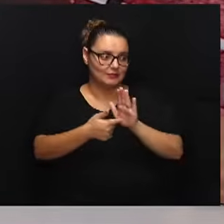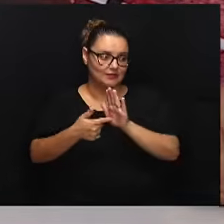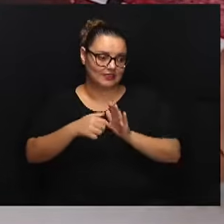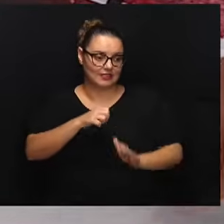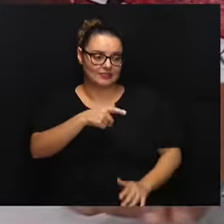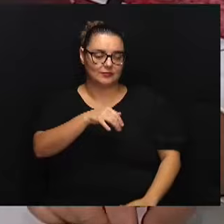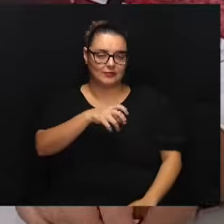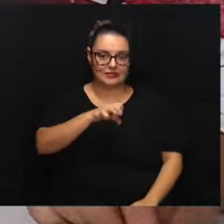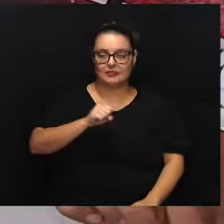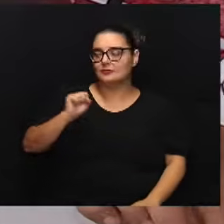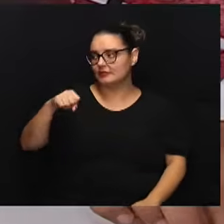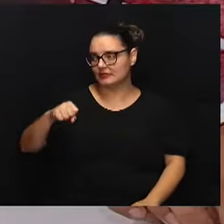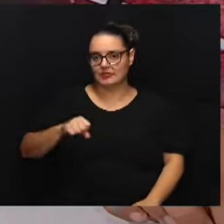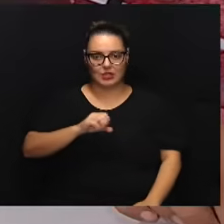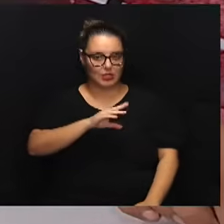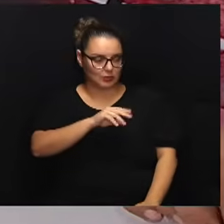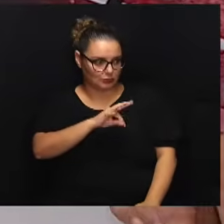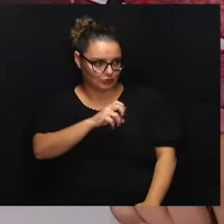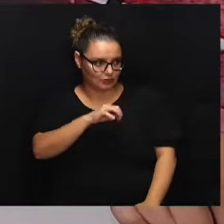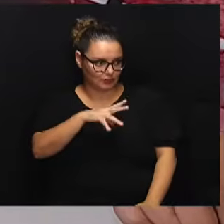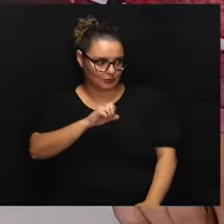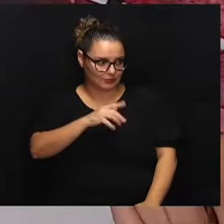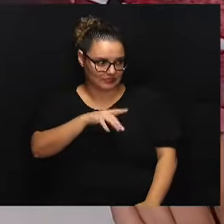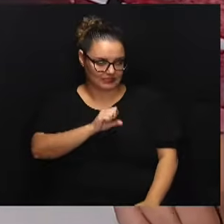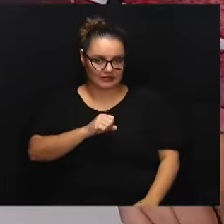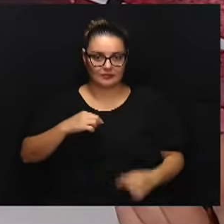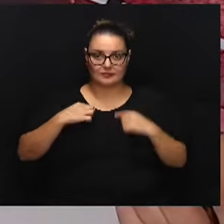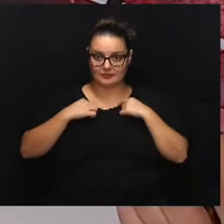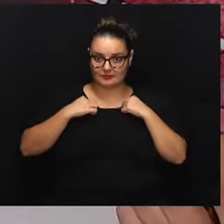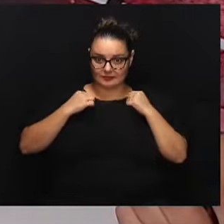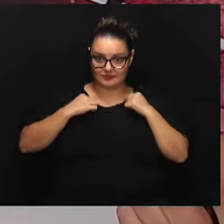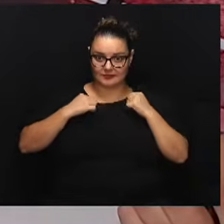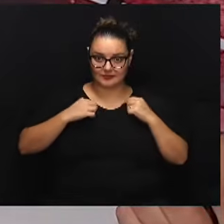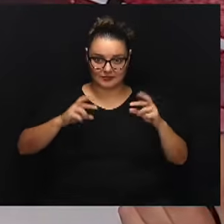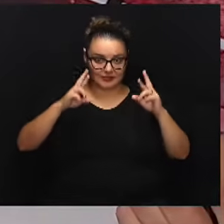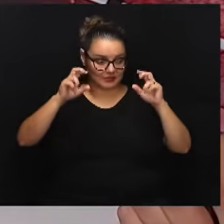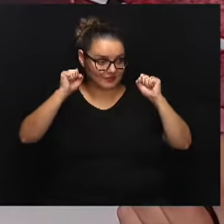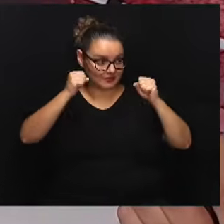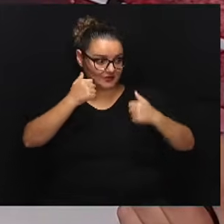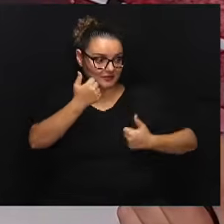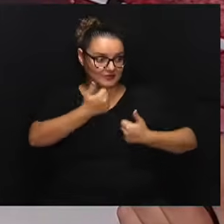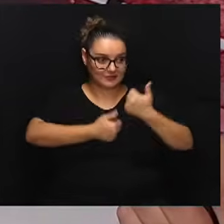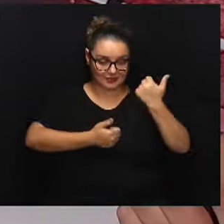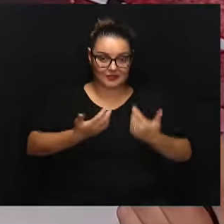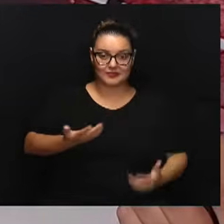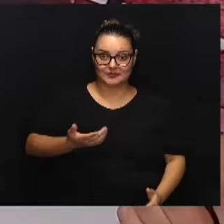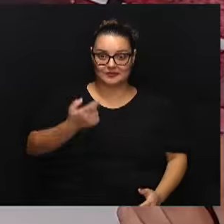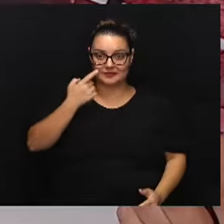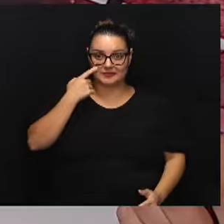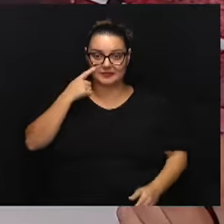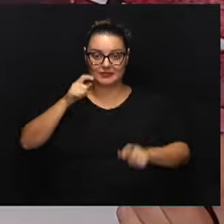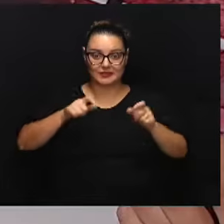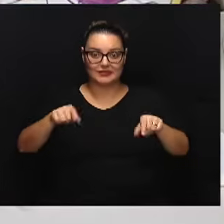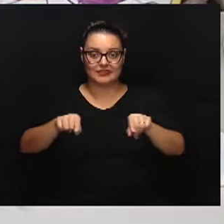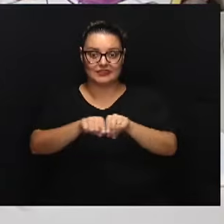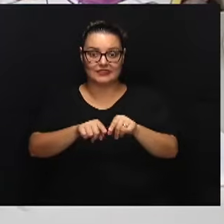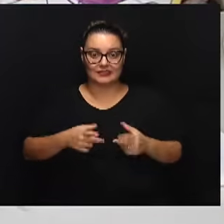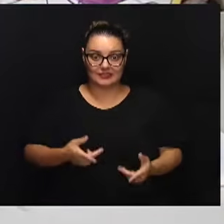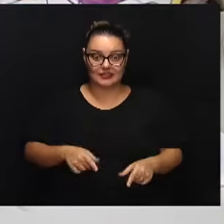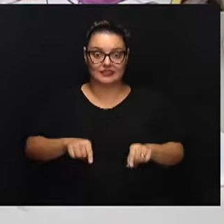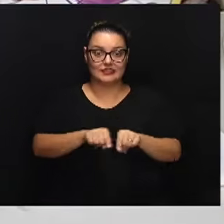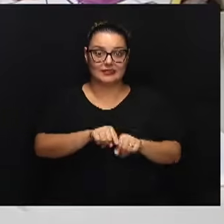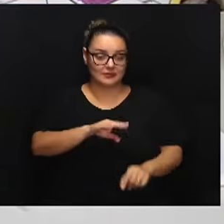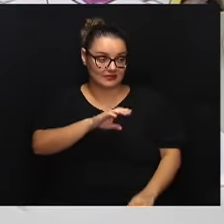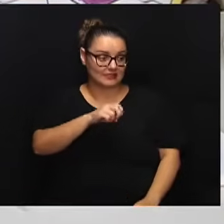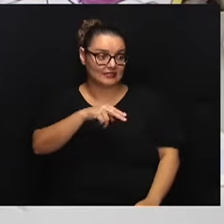Isso. Faz customização em camisetas de time de futebol, olha aí, pessoal de casa também. E faz